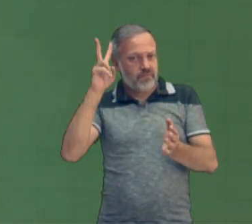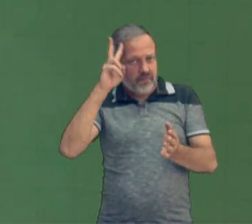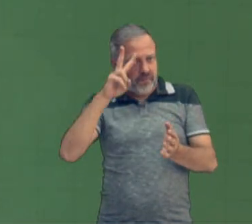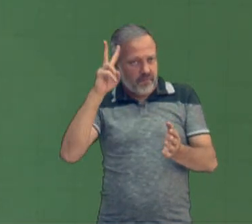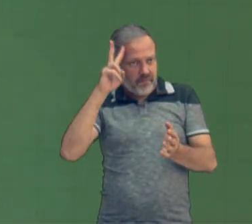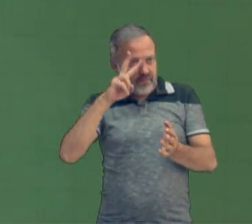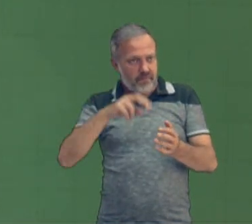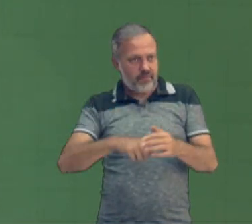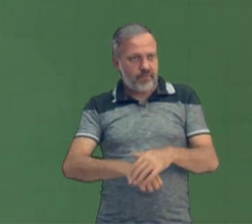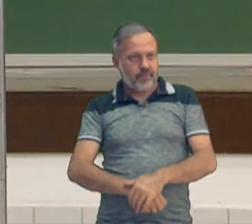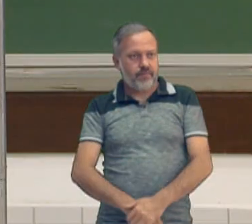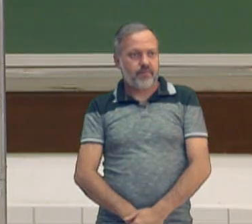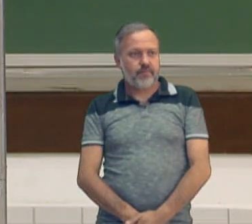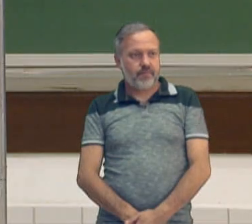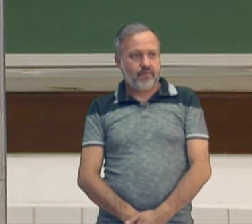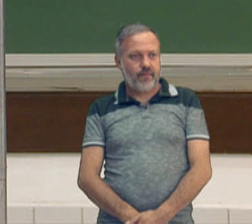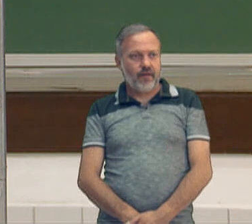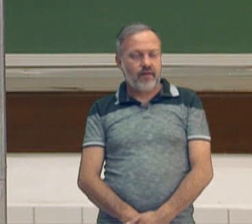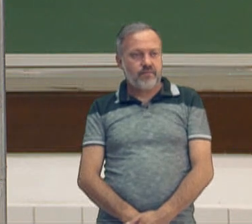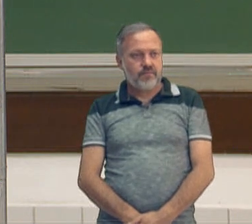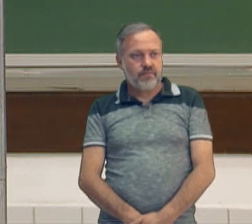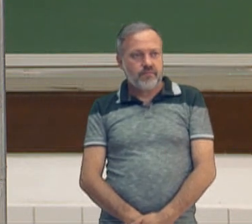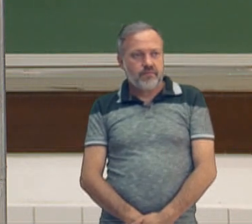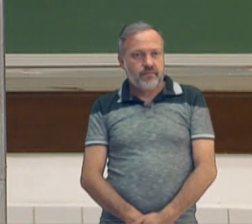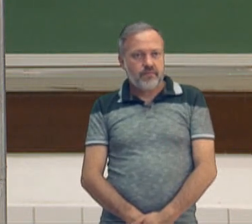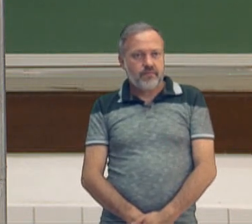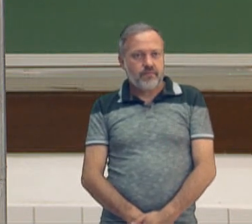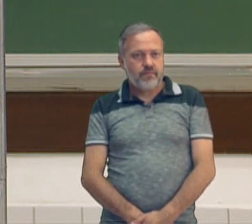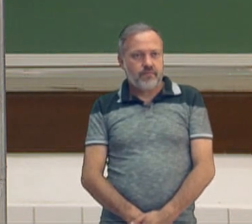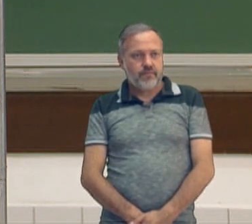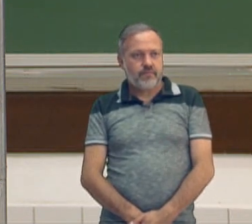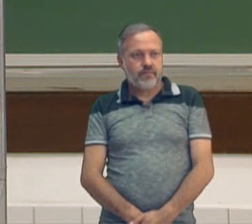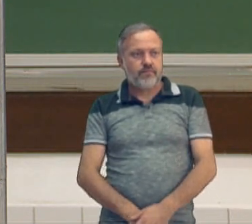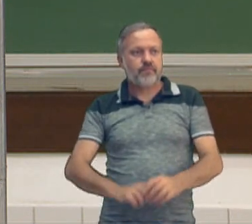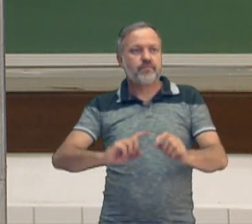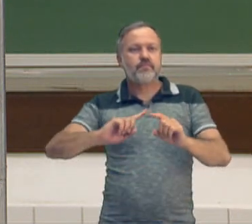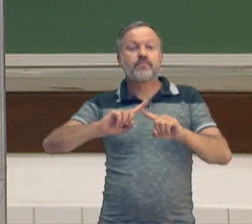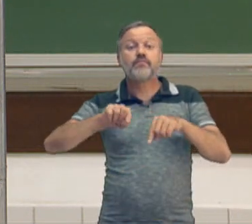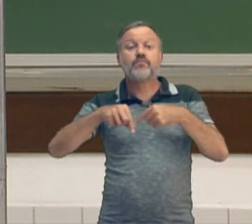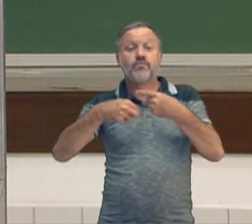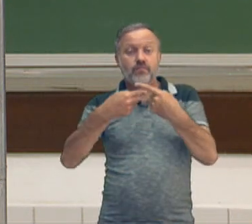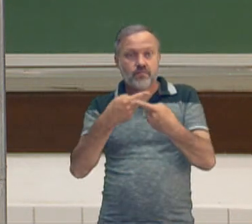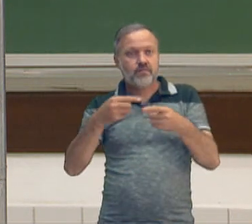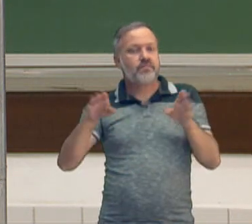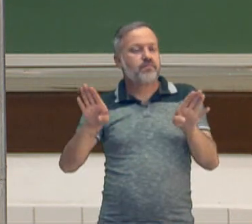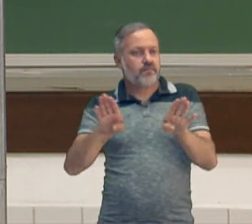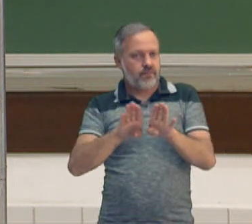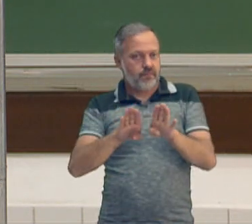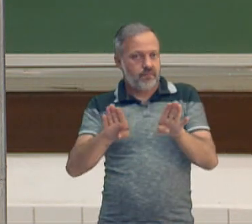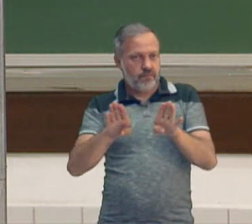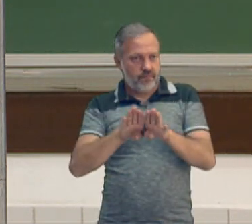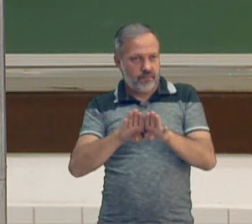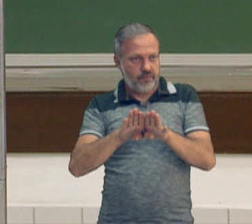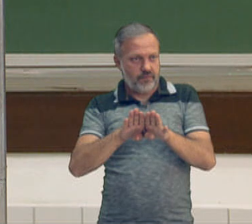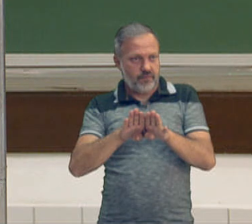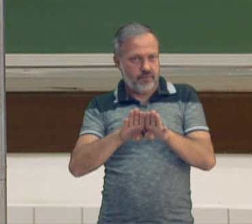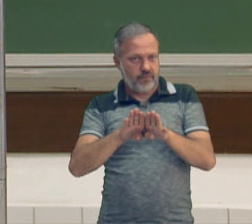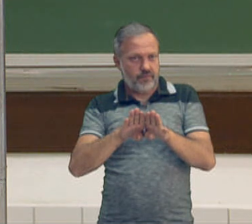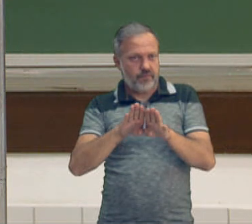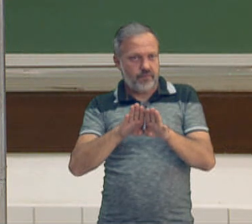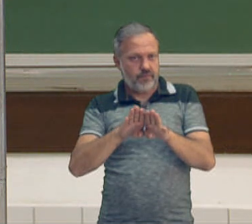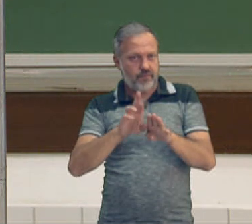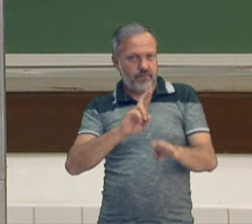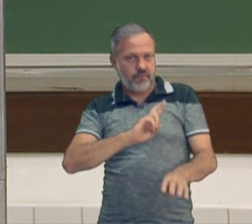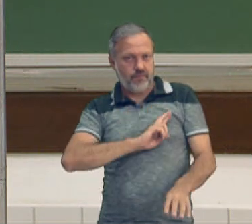por meio da arte. Uma outra tradição onde a arte é muito importante, são as religiões